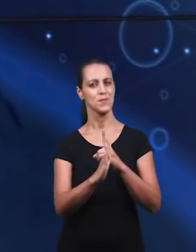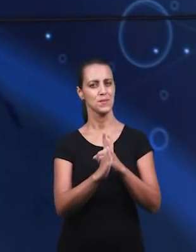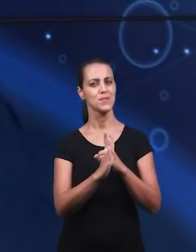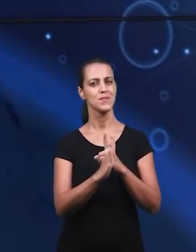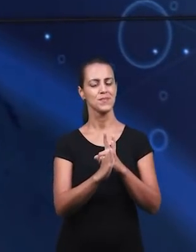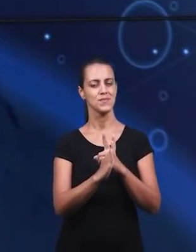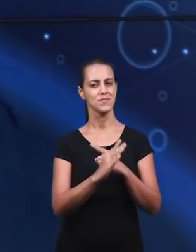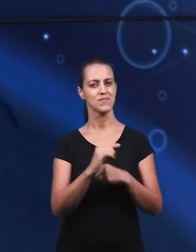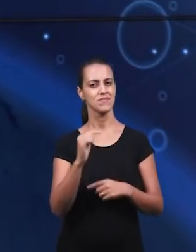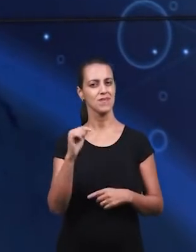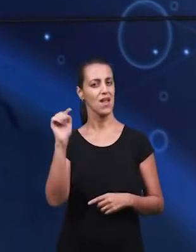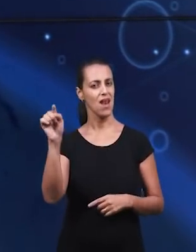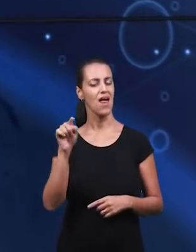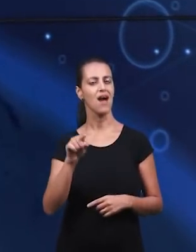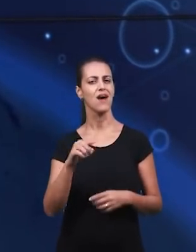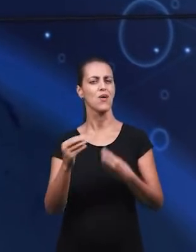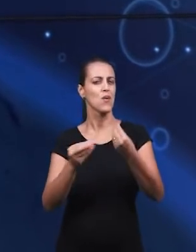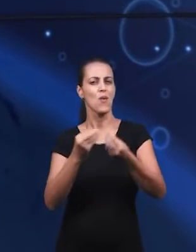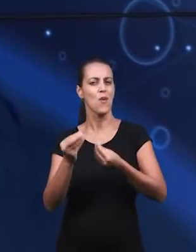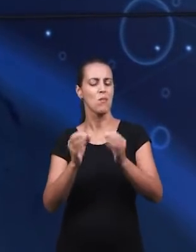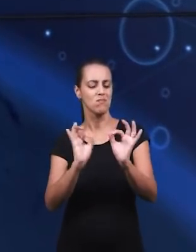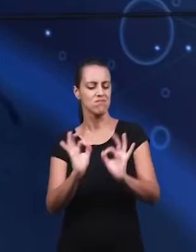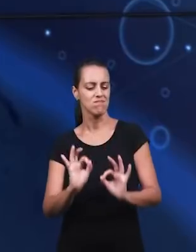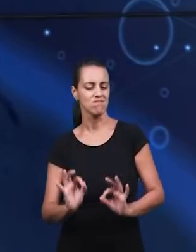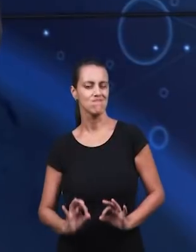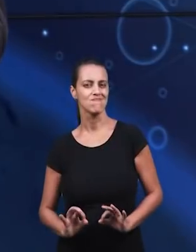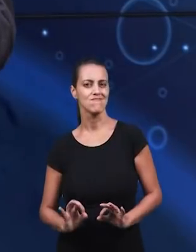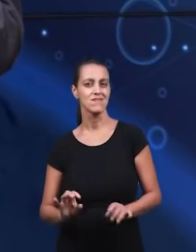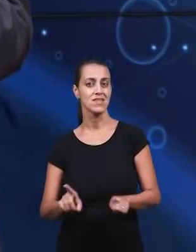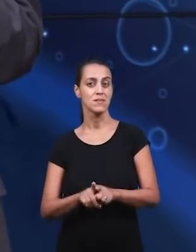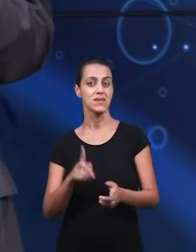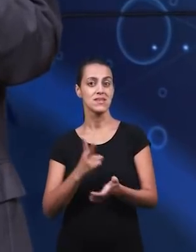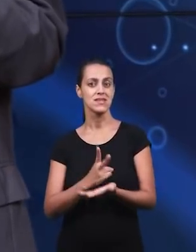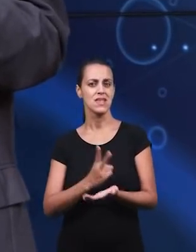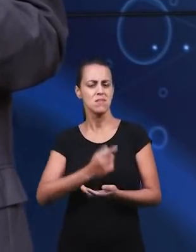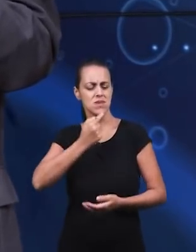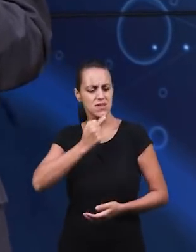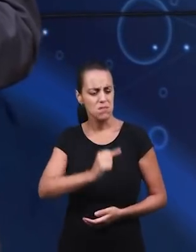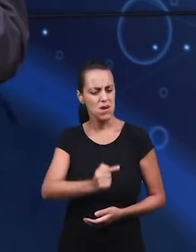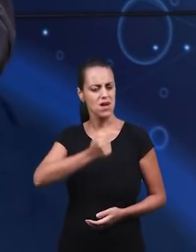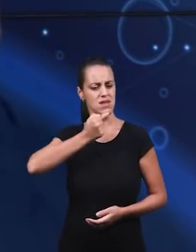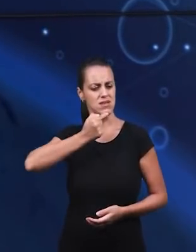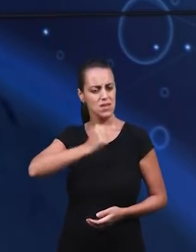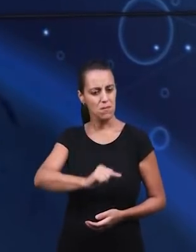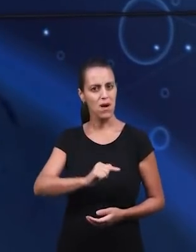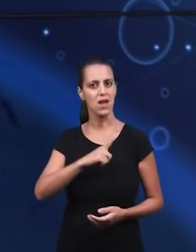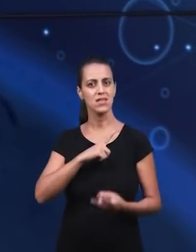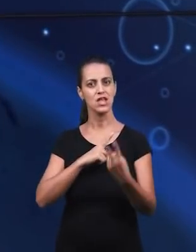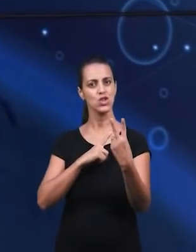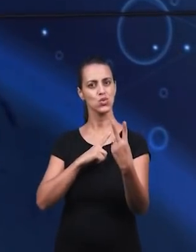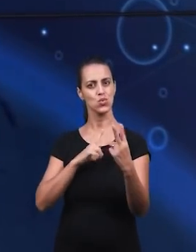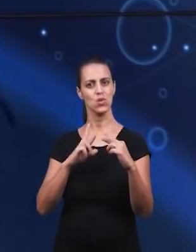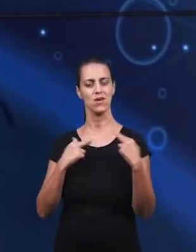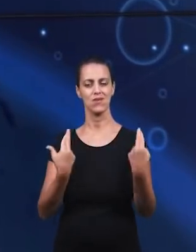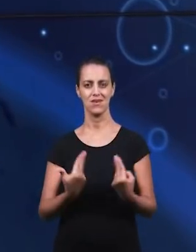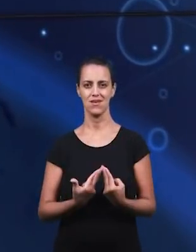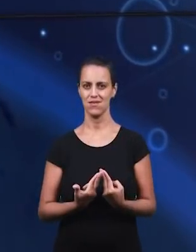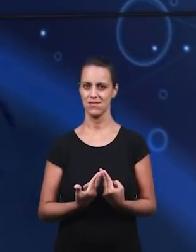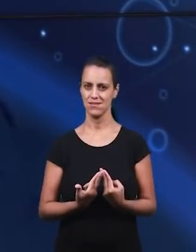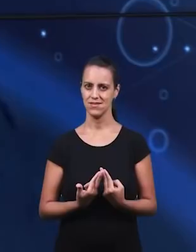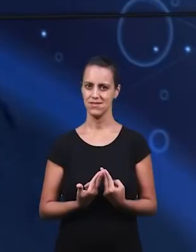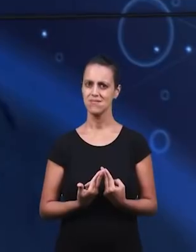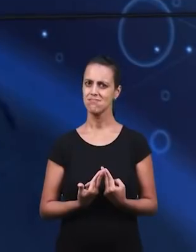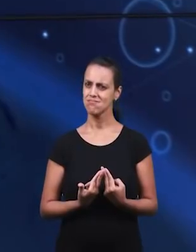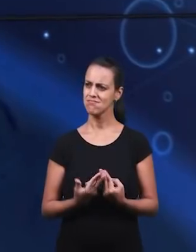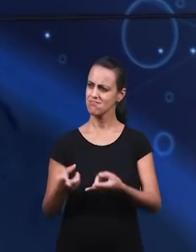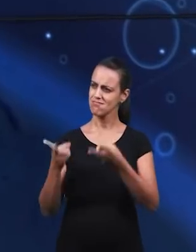Dominical em Vancouver, como ela é feita, e a sua expressão, semanalmente nós estamos fazendo 2 reuniões. Meus irmãos, quando